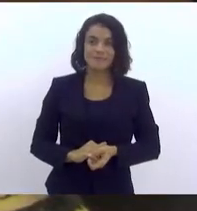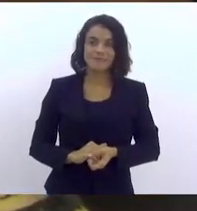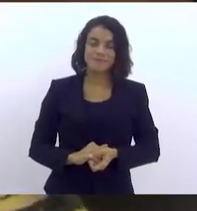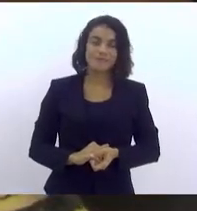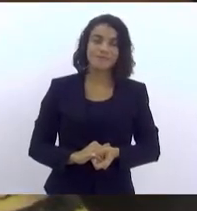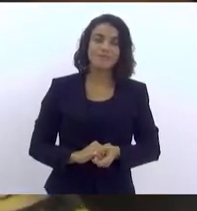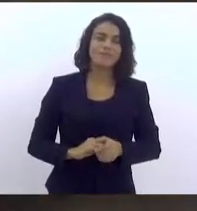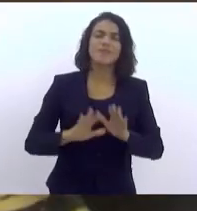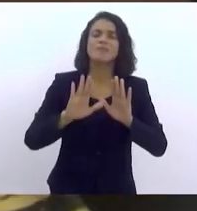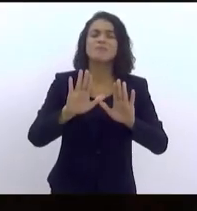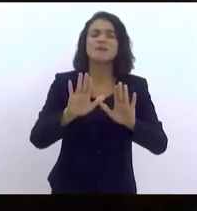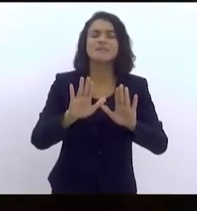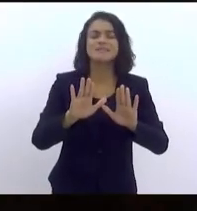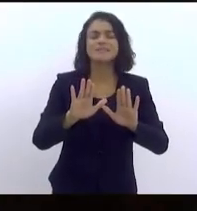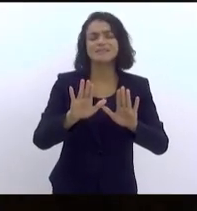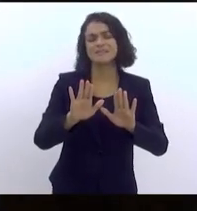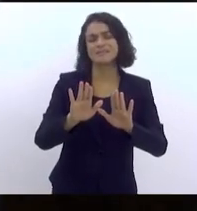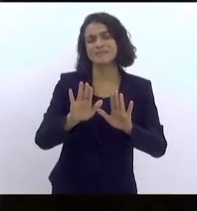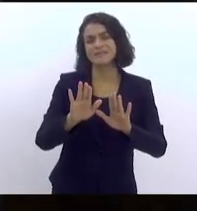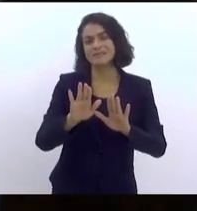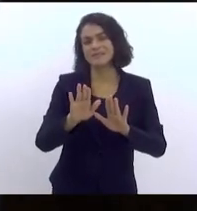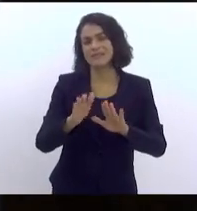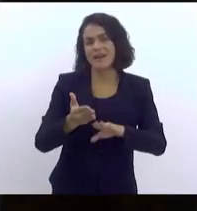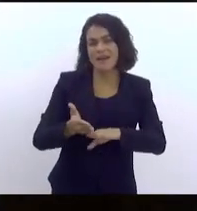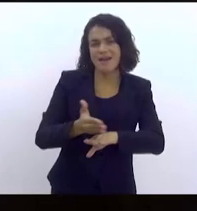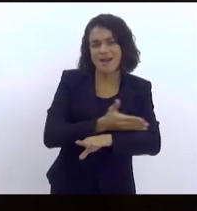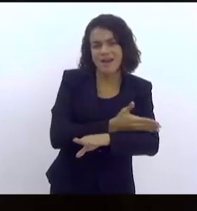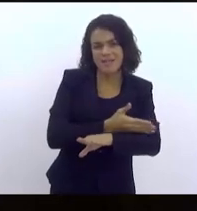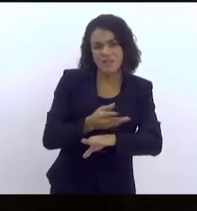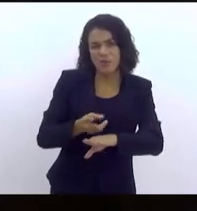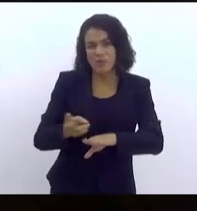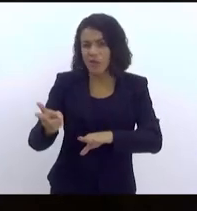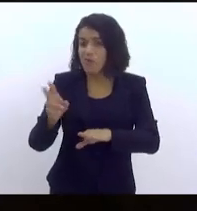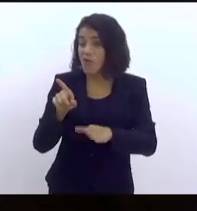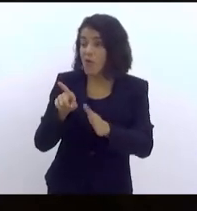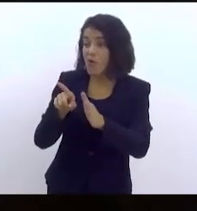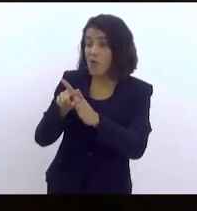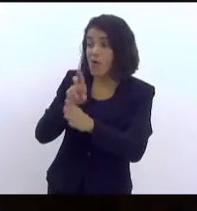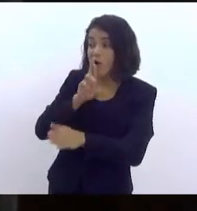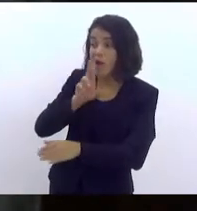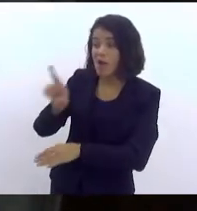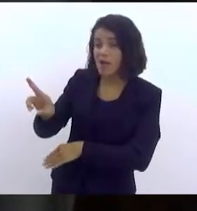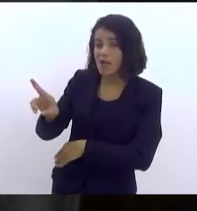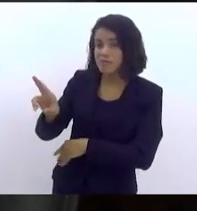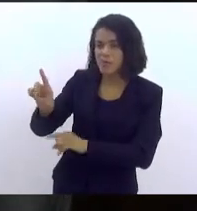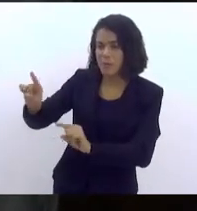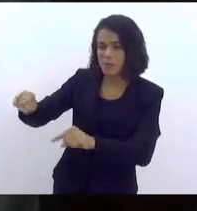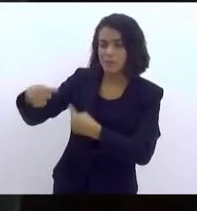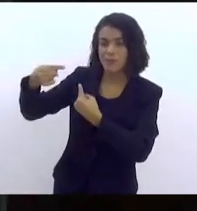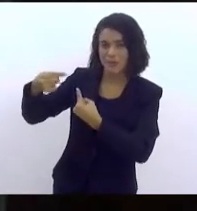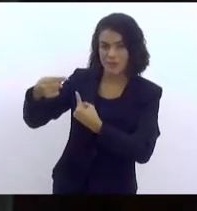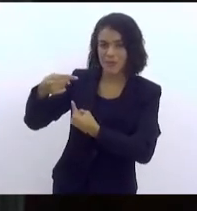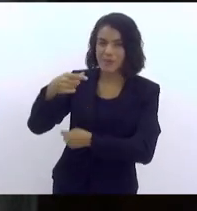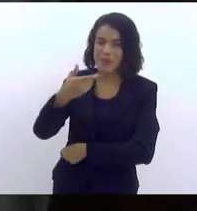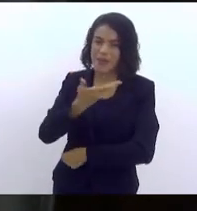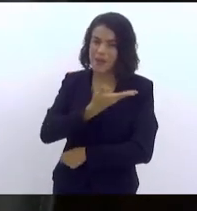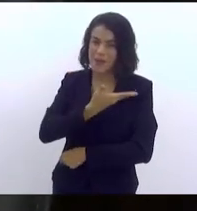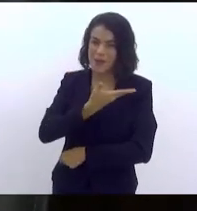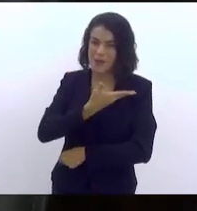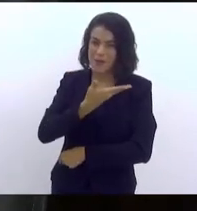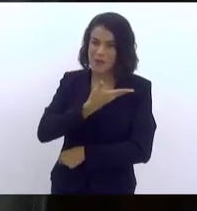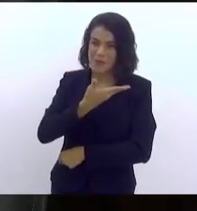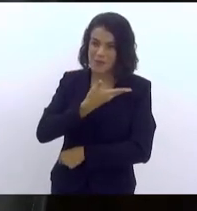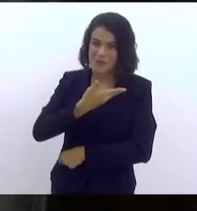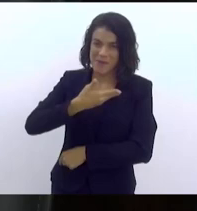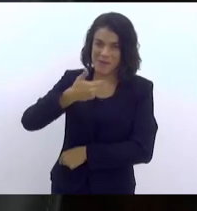só antes de dar prosseguimento quero responder uma provocação da companheira aqui que